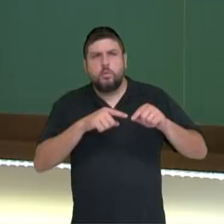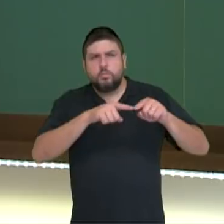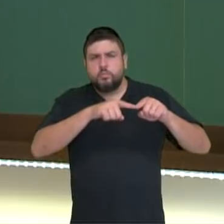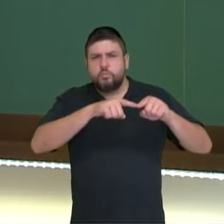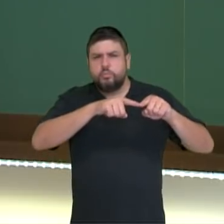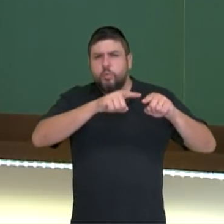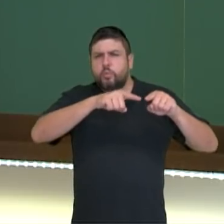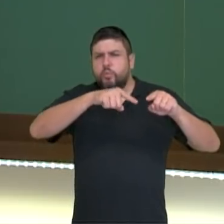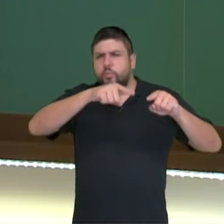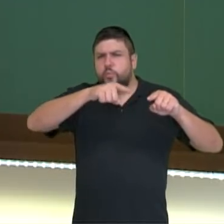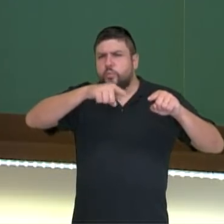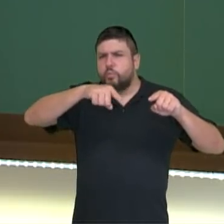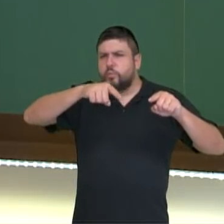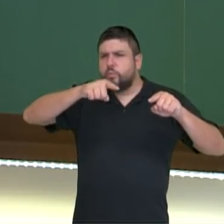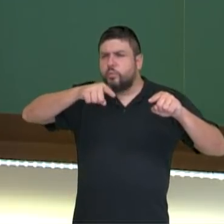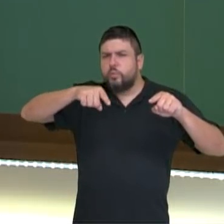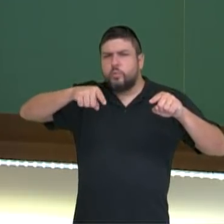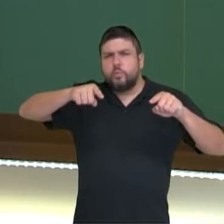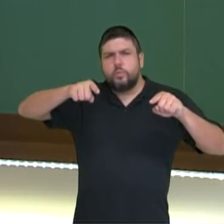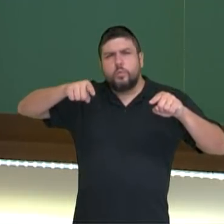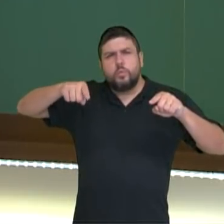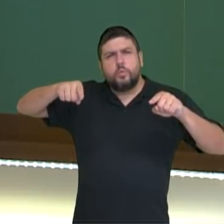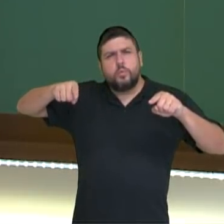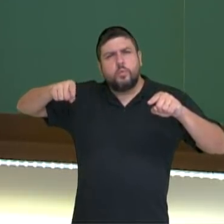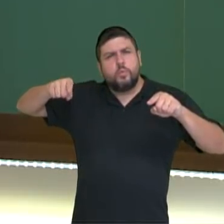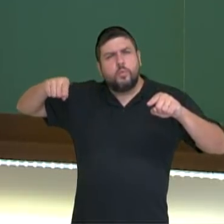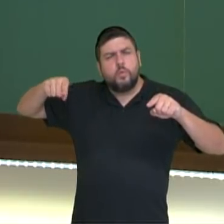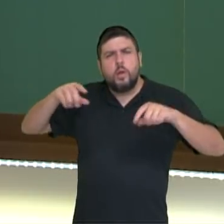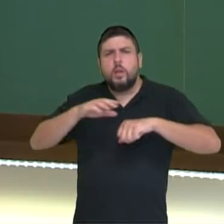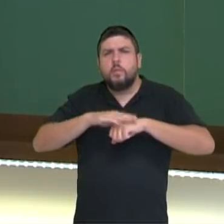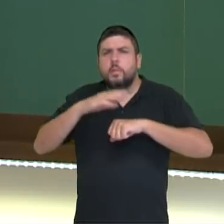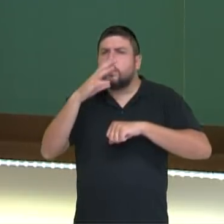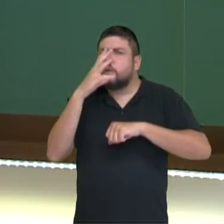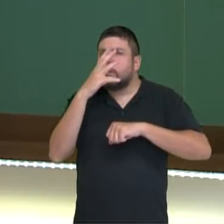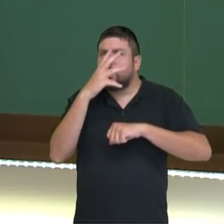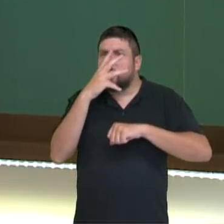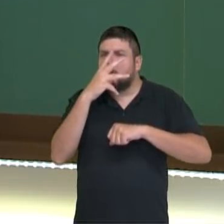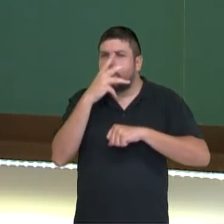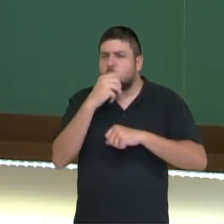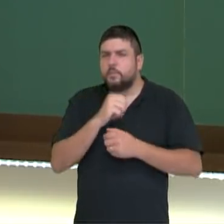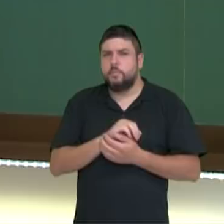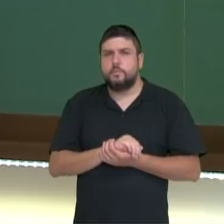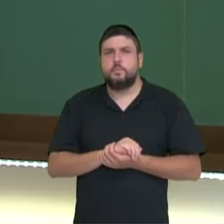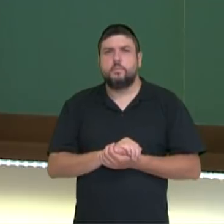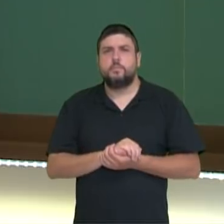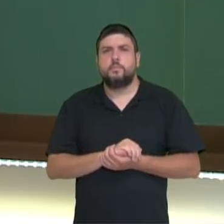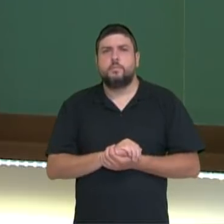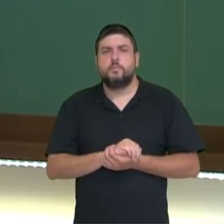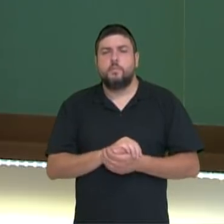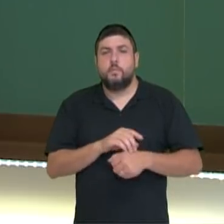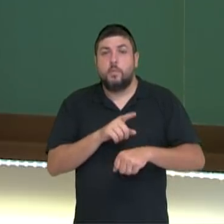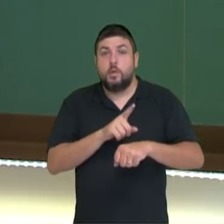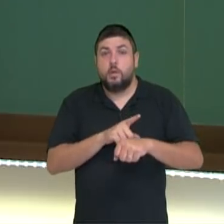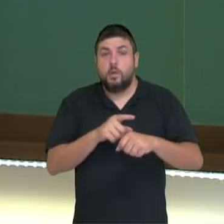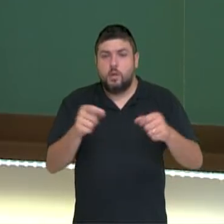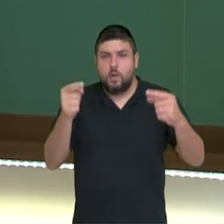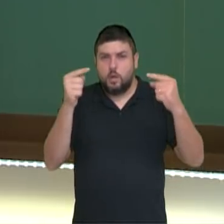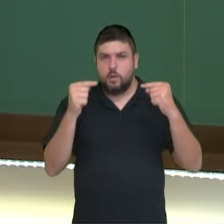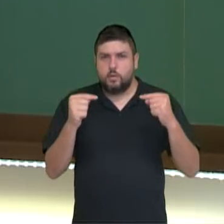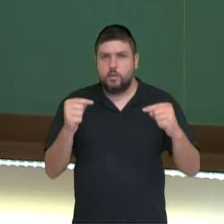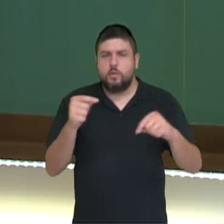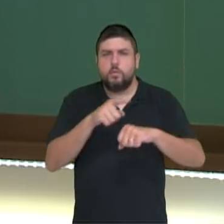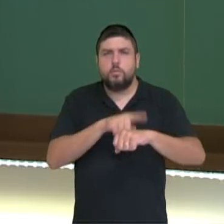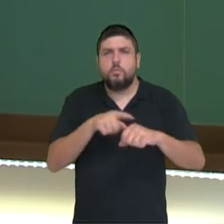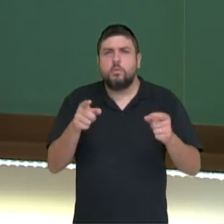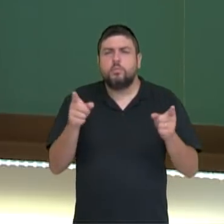ele demora para acabar, então é um som mais demorado, mais longo. E aqui eu tenho um